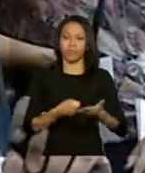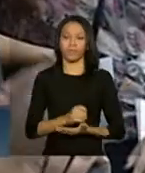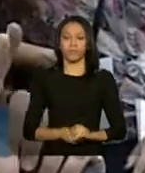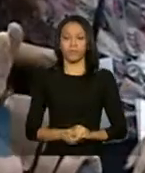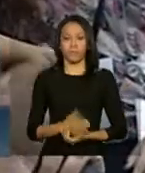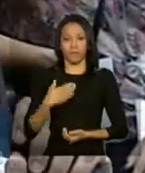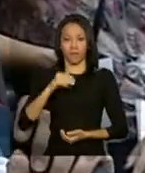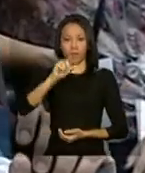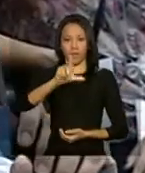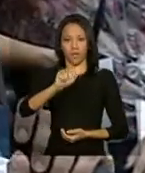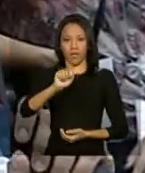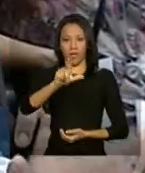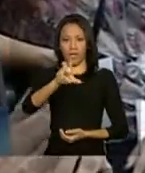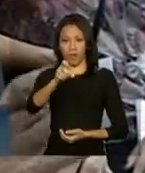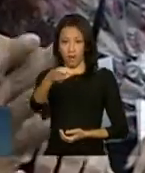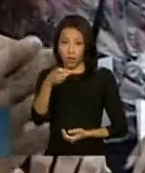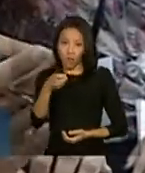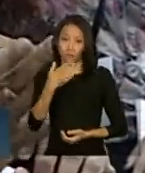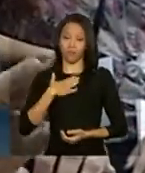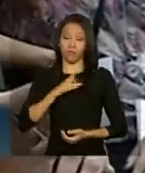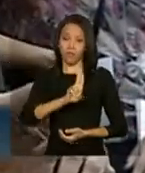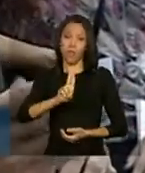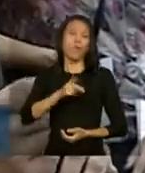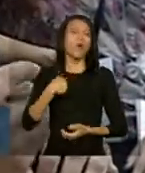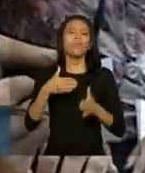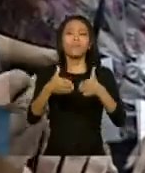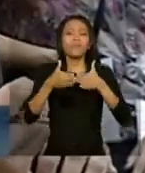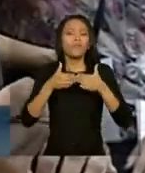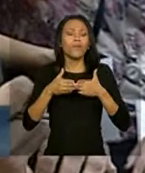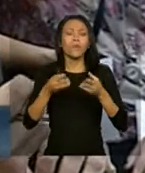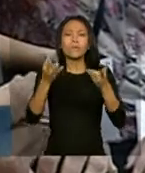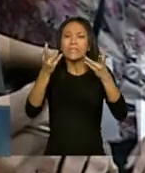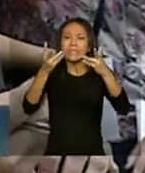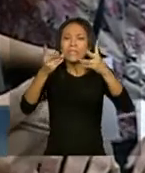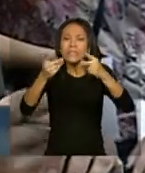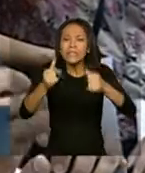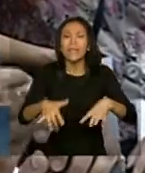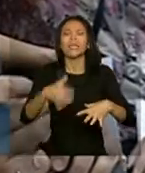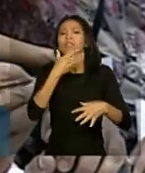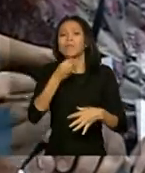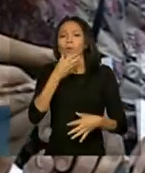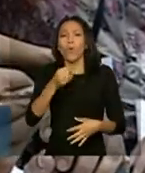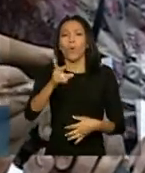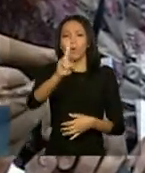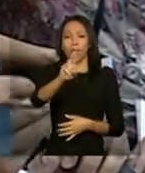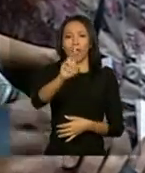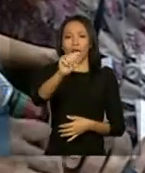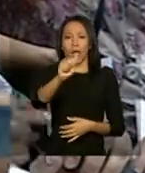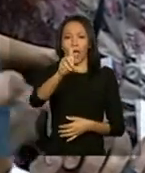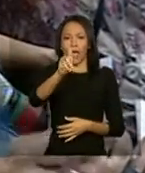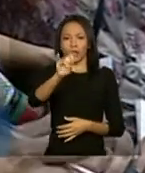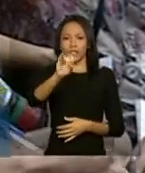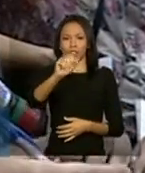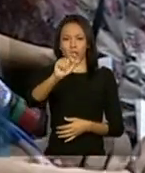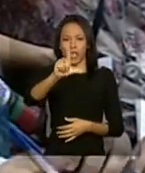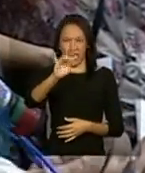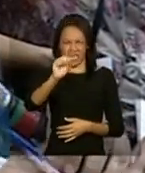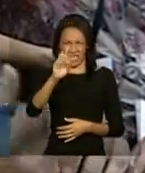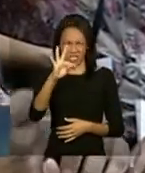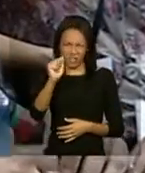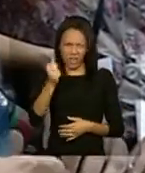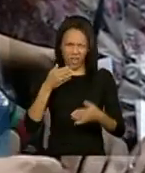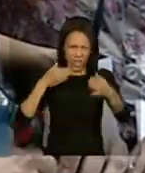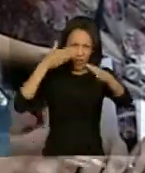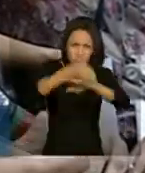Alex Guzmão, do SBT. Eu queria, por favor, algum detalhe desse radialista. Eu queria entender o que aconteceu. Ele entrou para fazer a